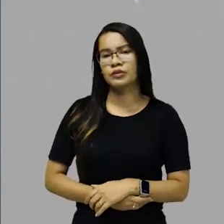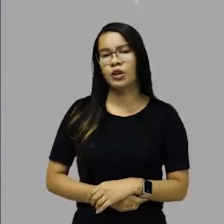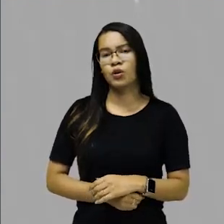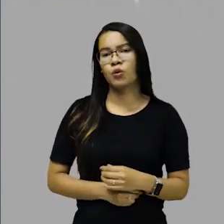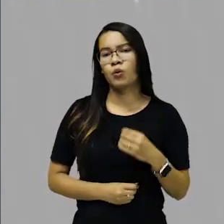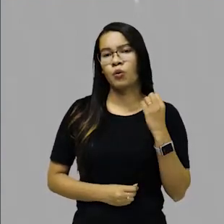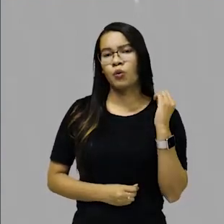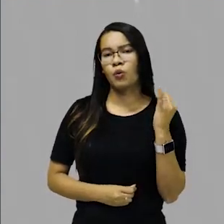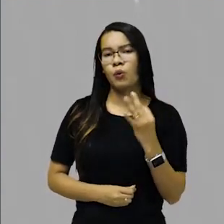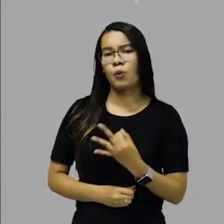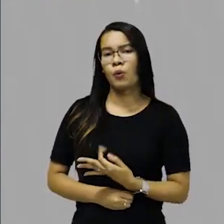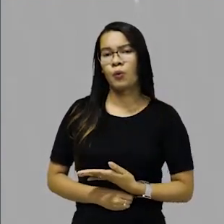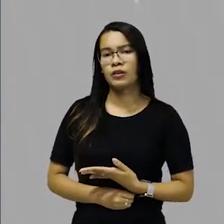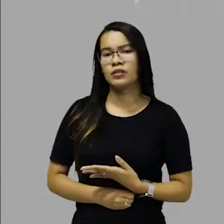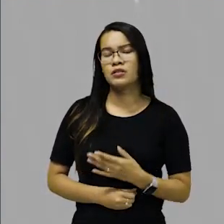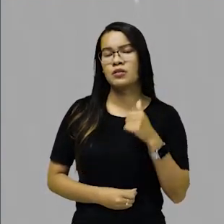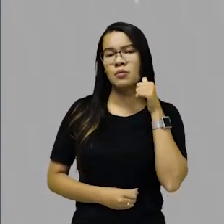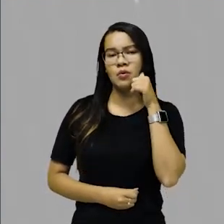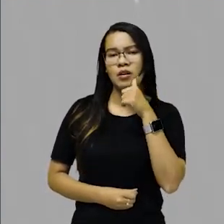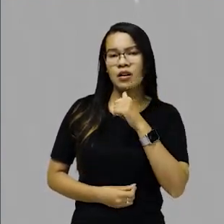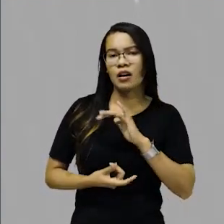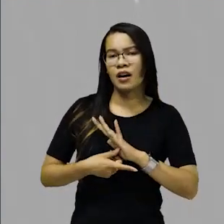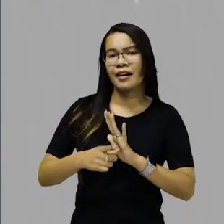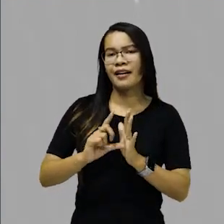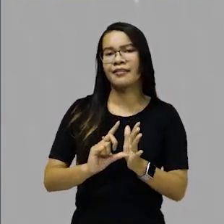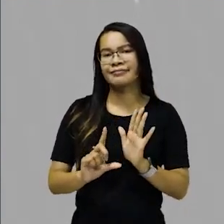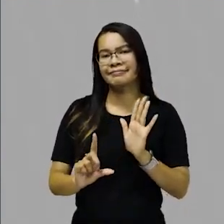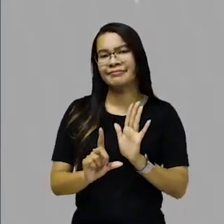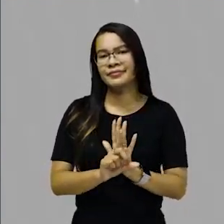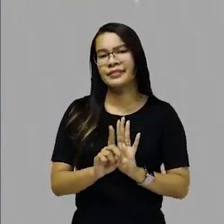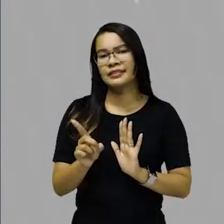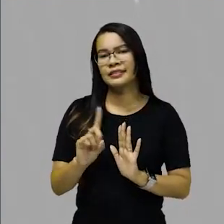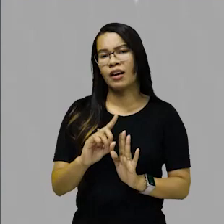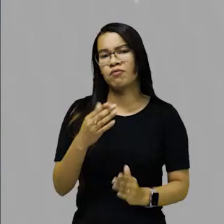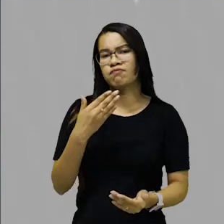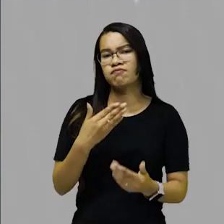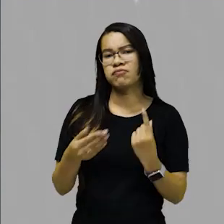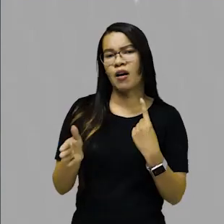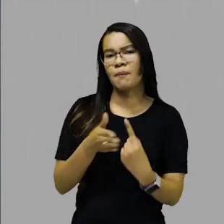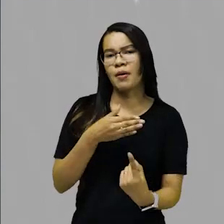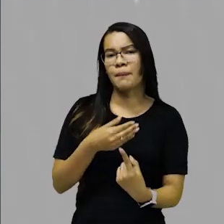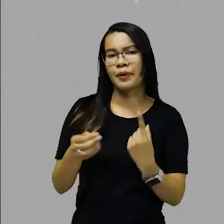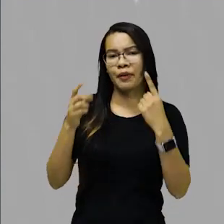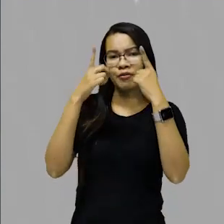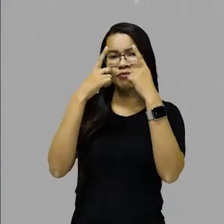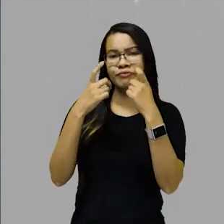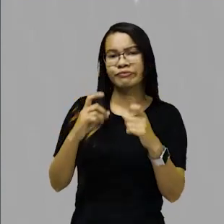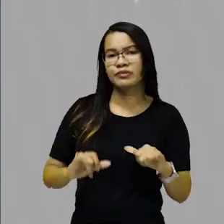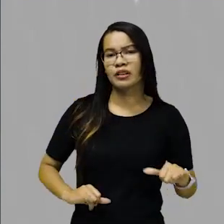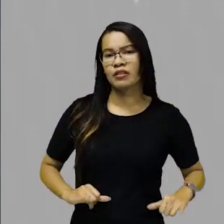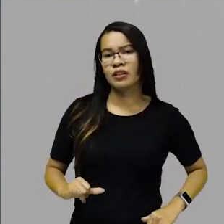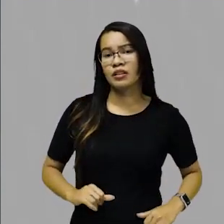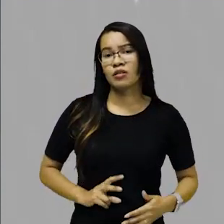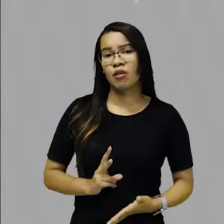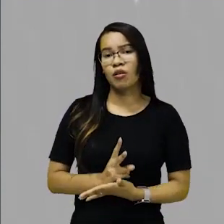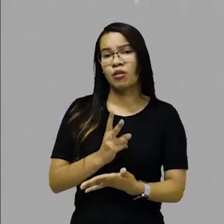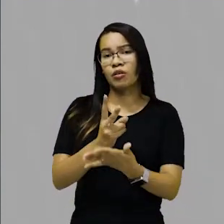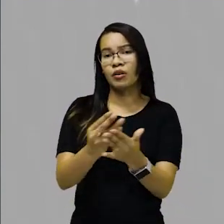Quantas mulheres, antes da Lei Maria da Penha, não foram violentadas? E continuam